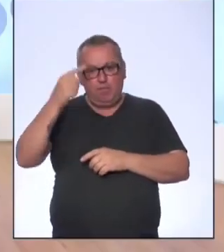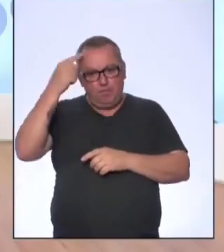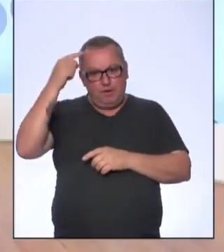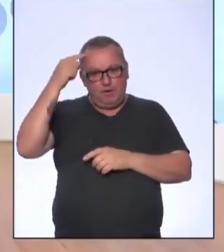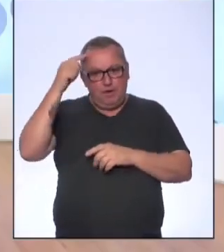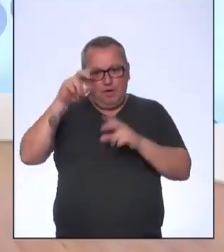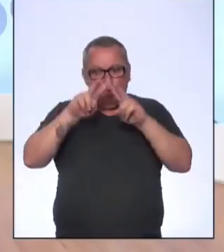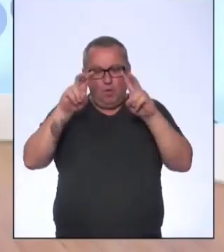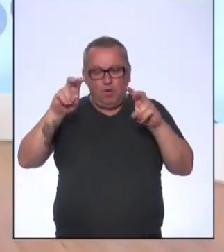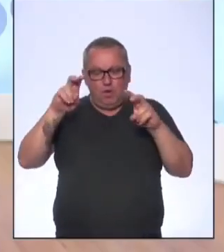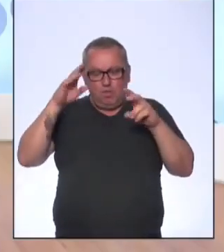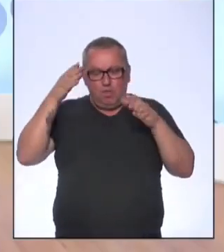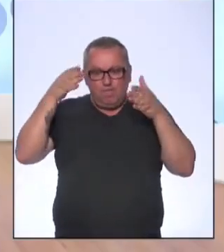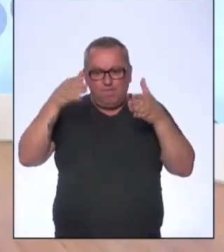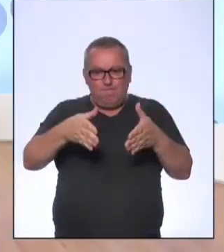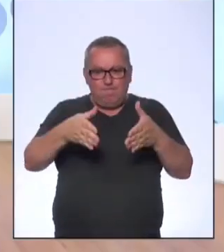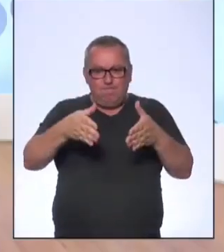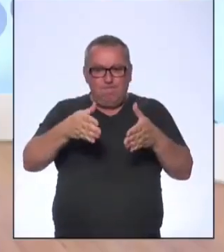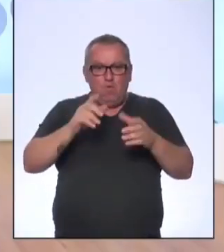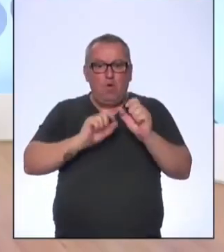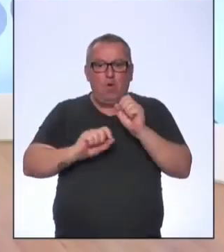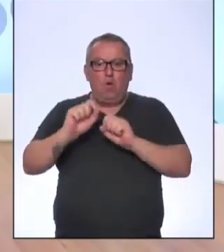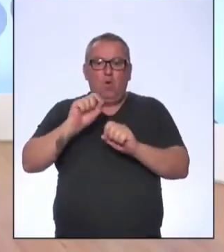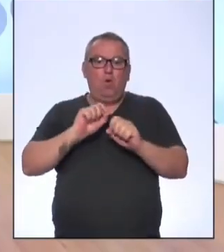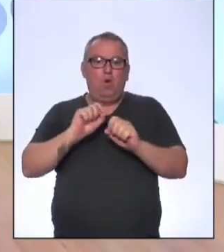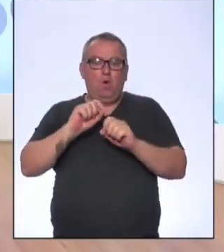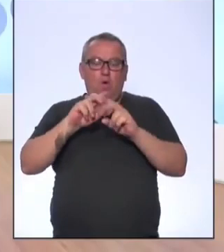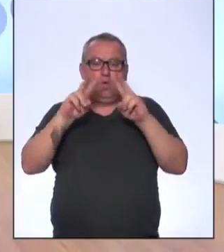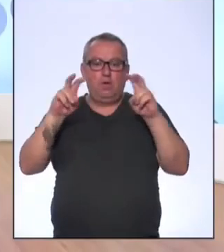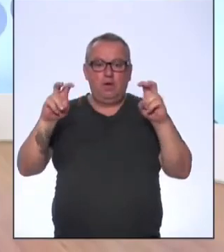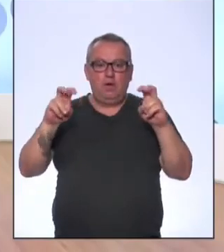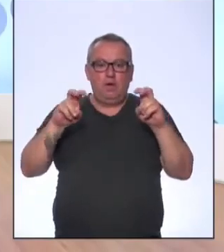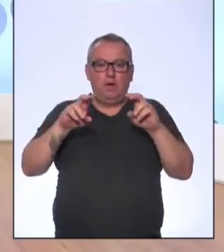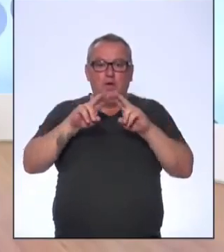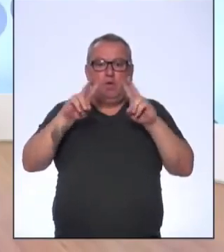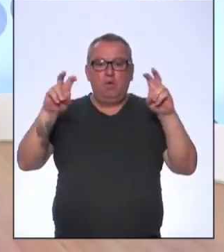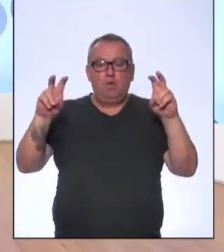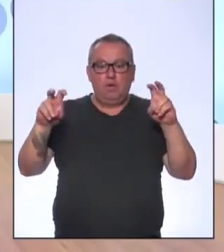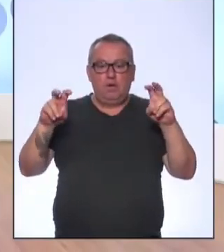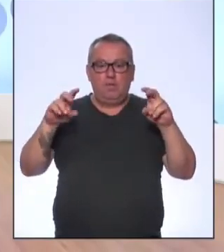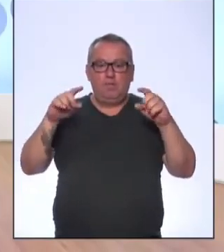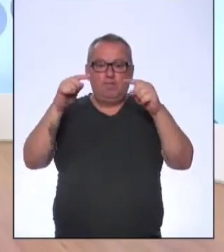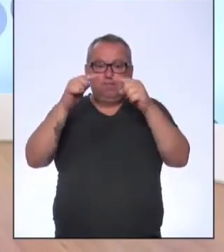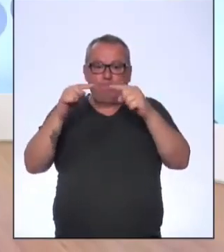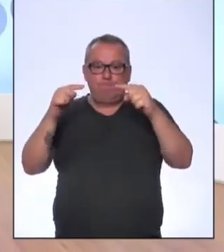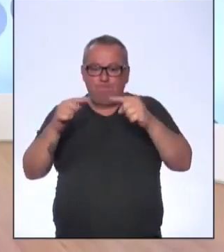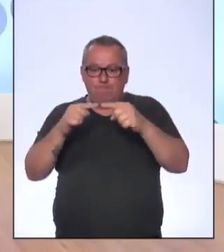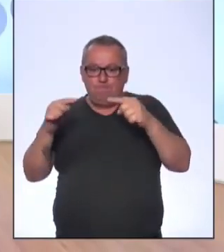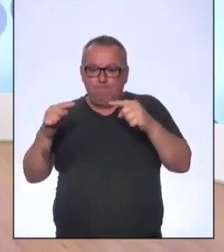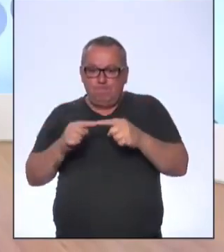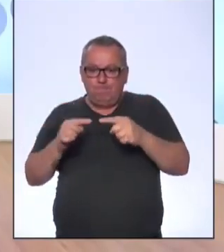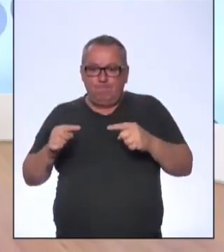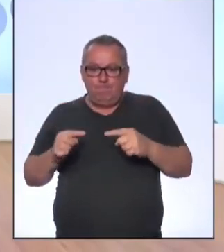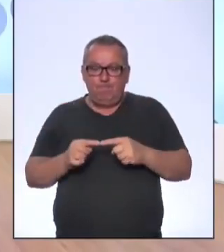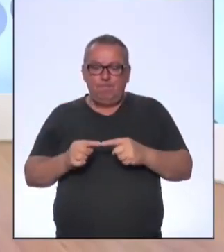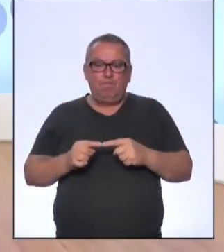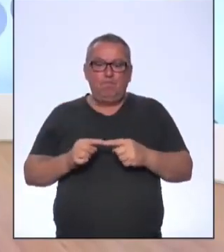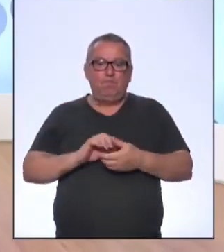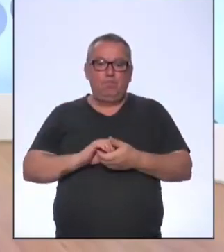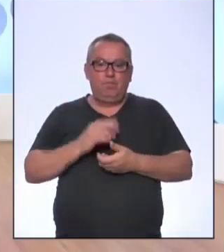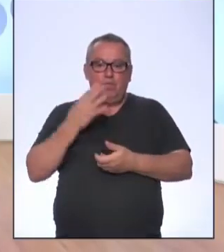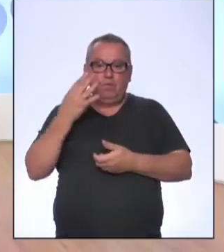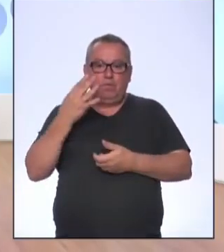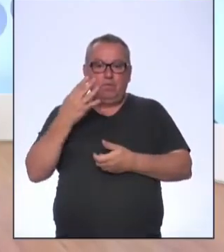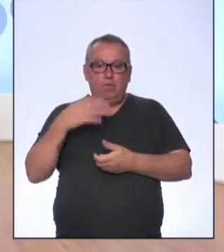tema central, o tema tratado. Qual tema em comum conecta as 4 imagens? Exatamente. Tá bom? Vamos lá então,